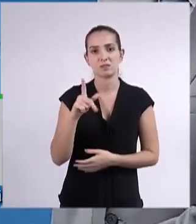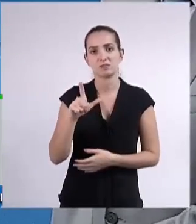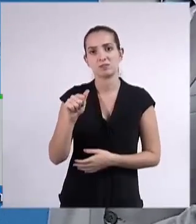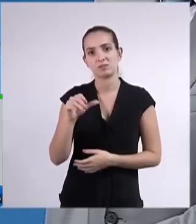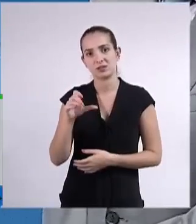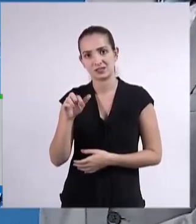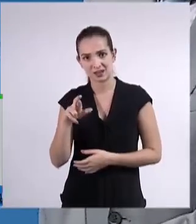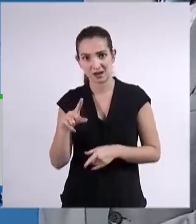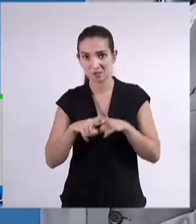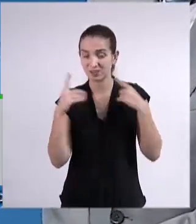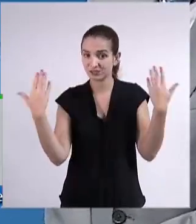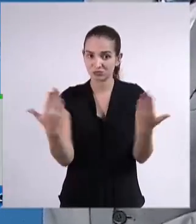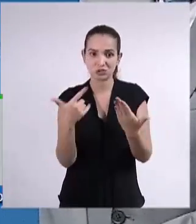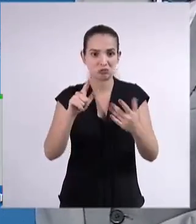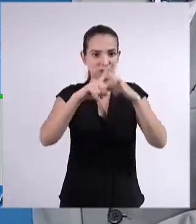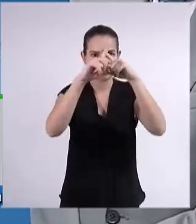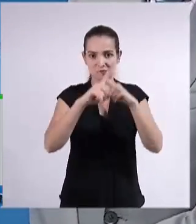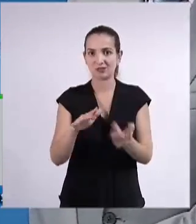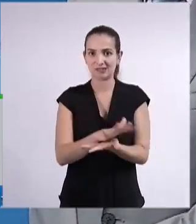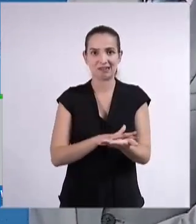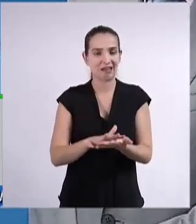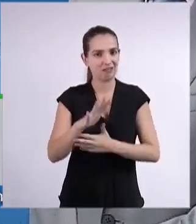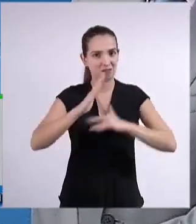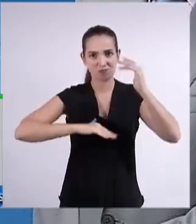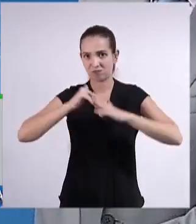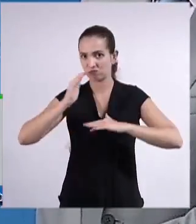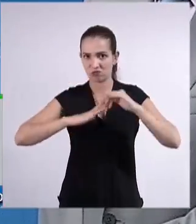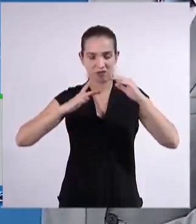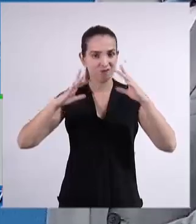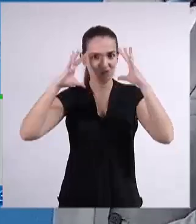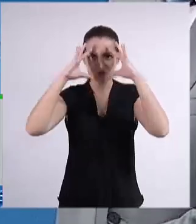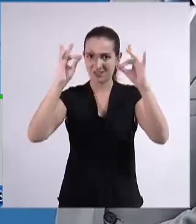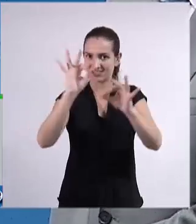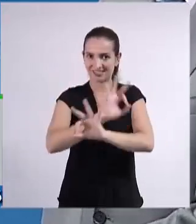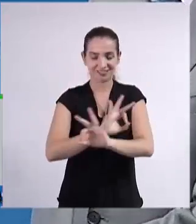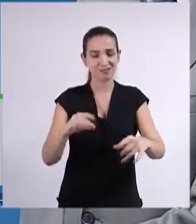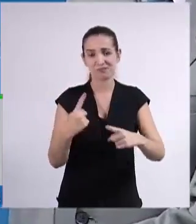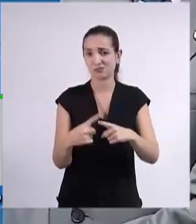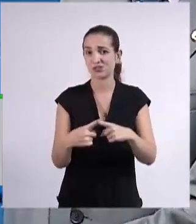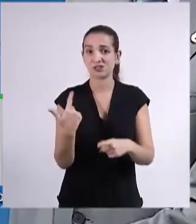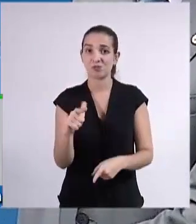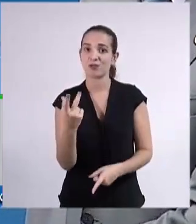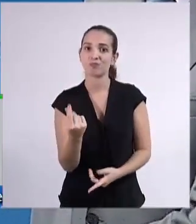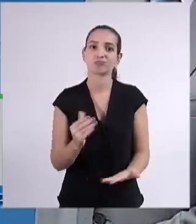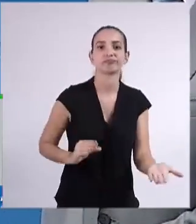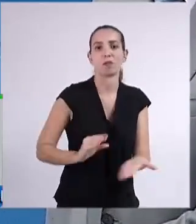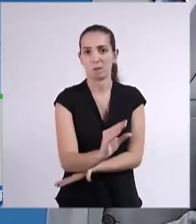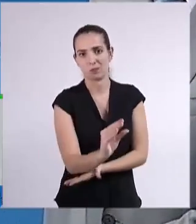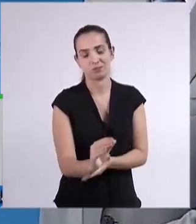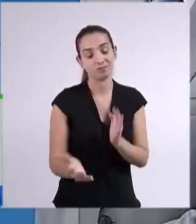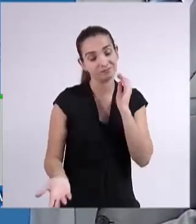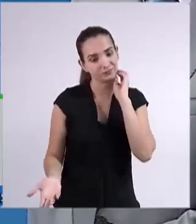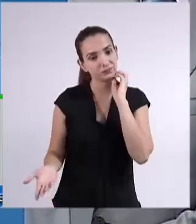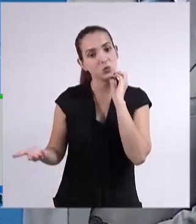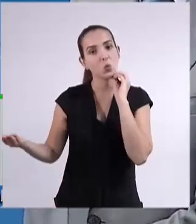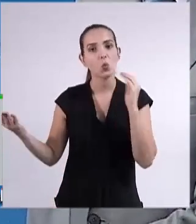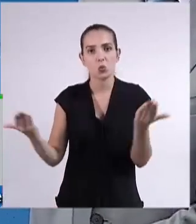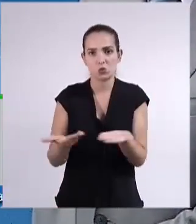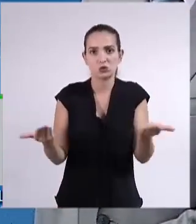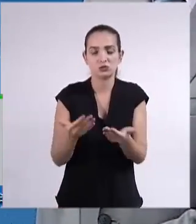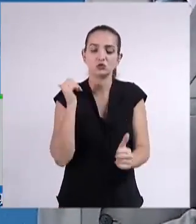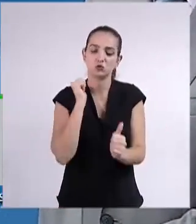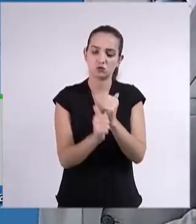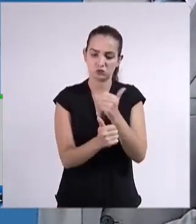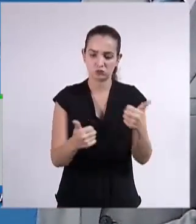mais campeonato profissional por falta de apoio. Então, a situação que nosso futebol vive